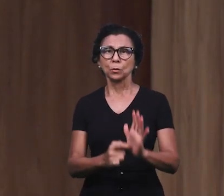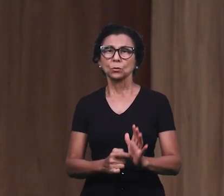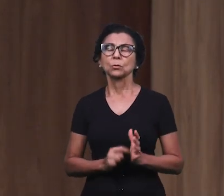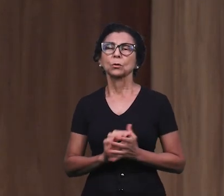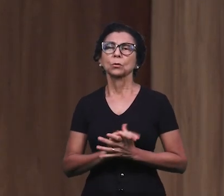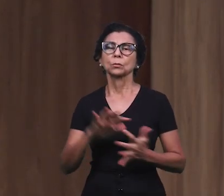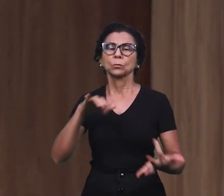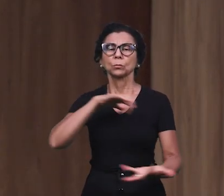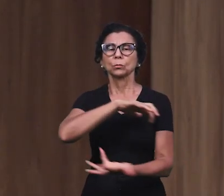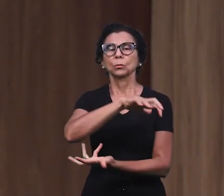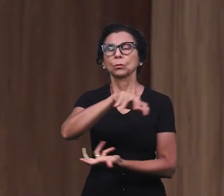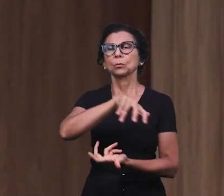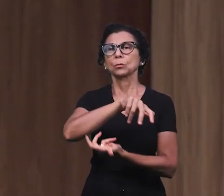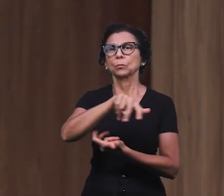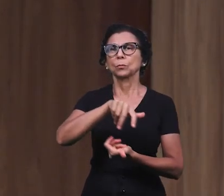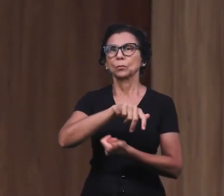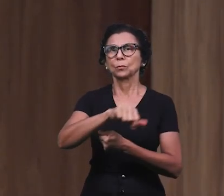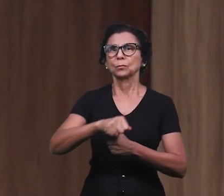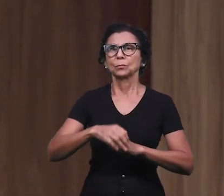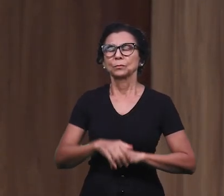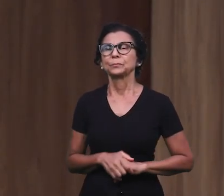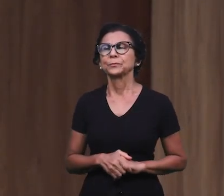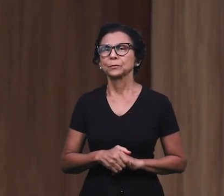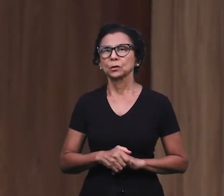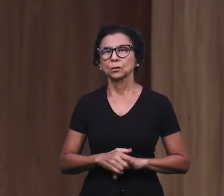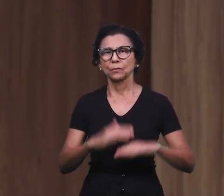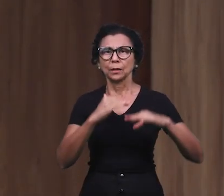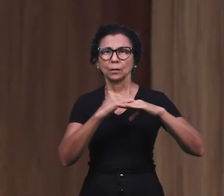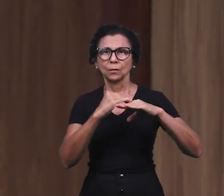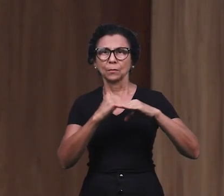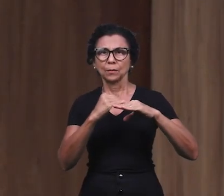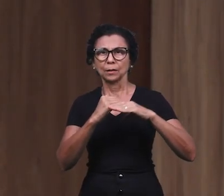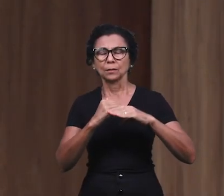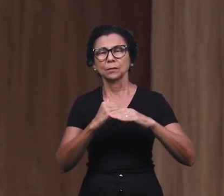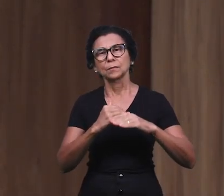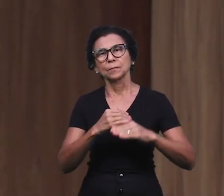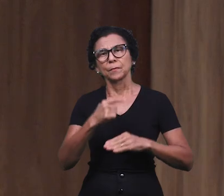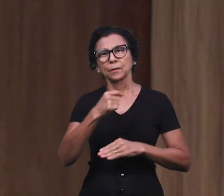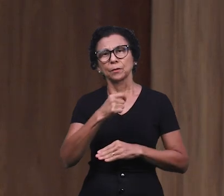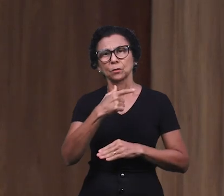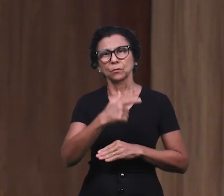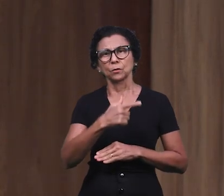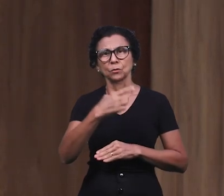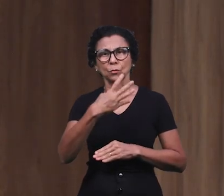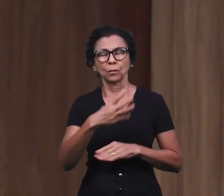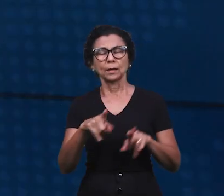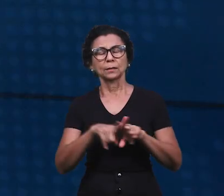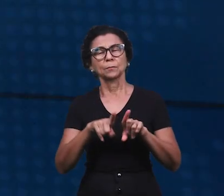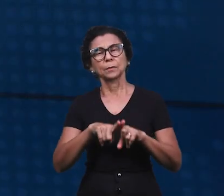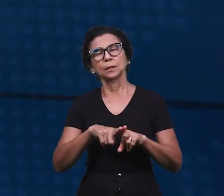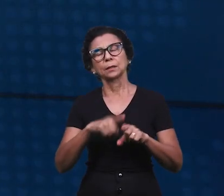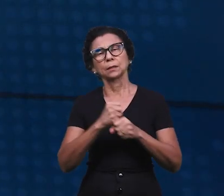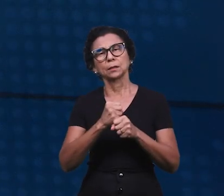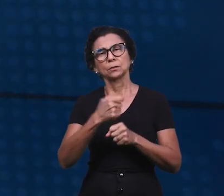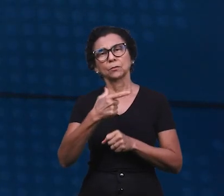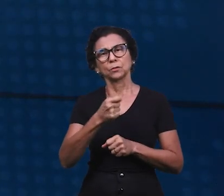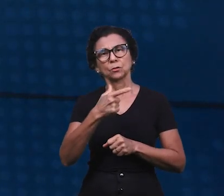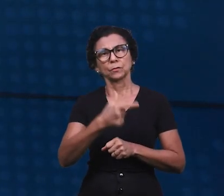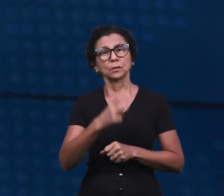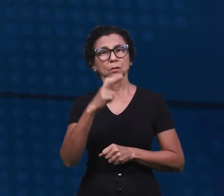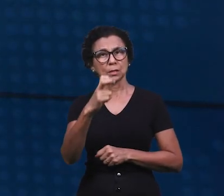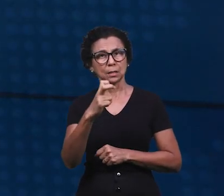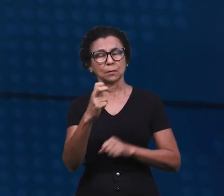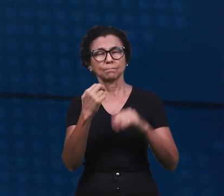se estabilizar em 3,2% em 2024 e 2025. Vamos ouvir agora